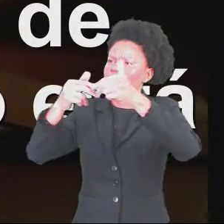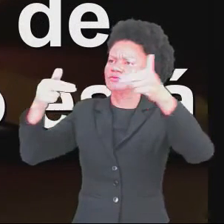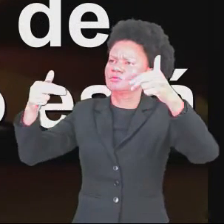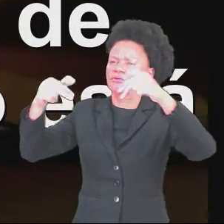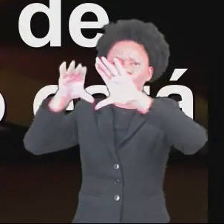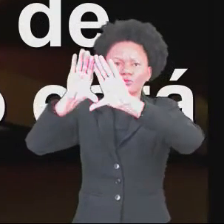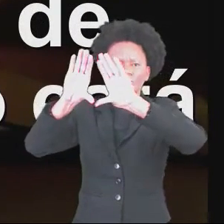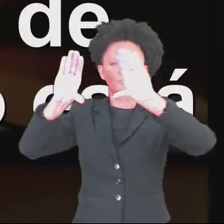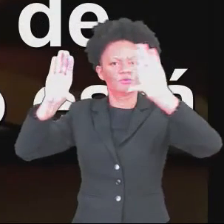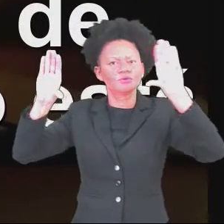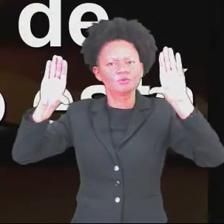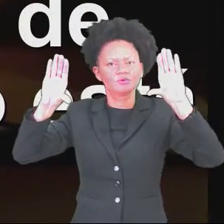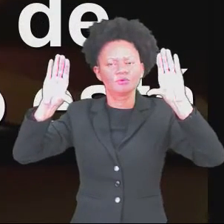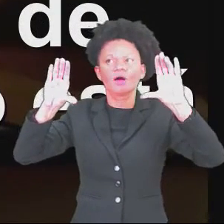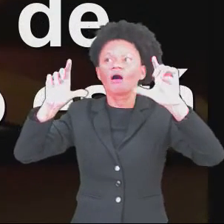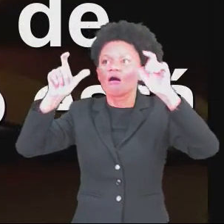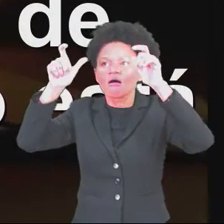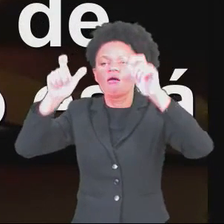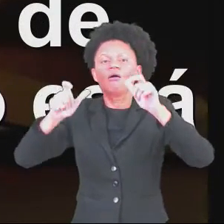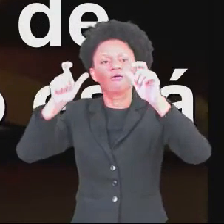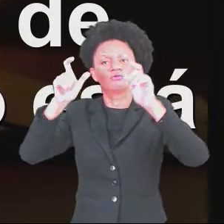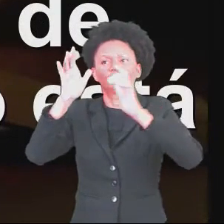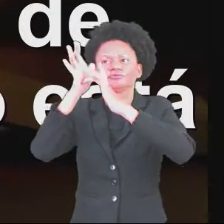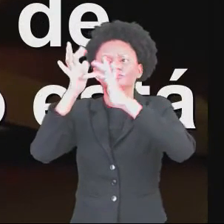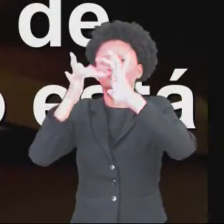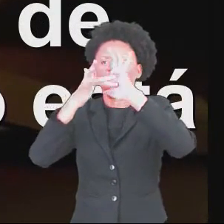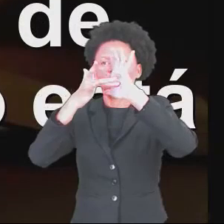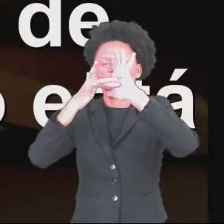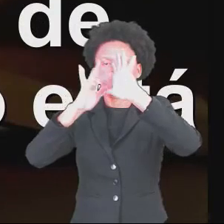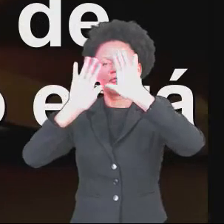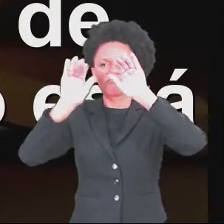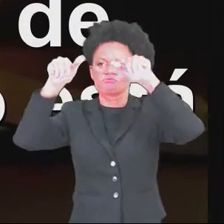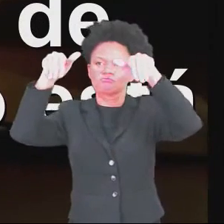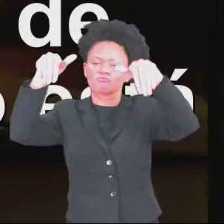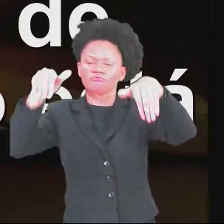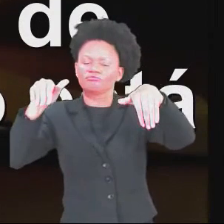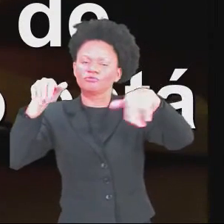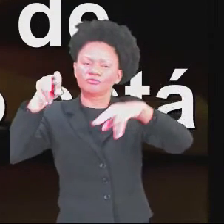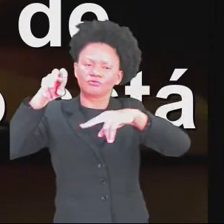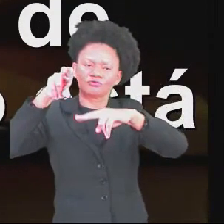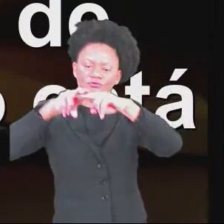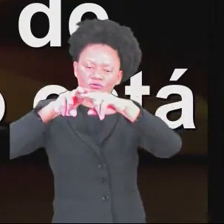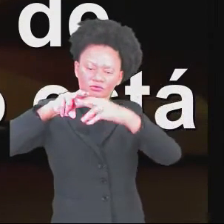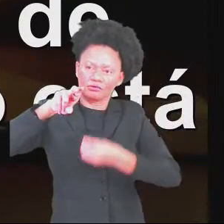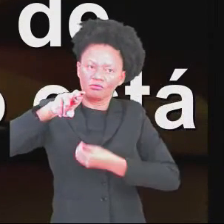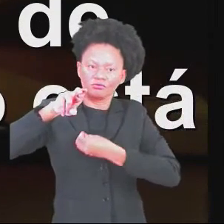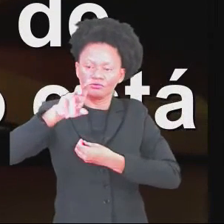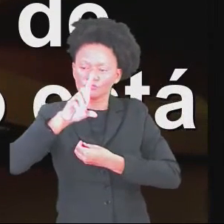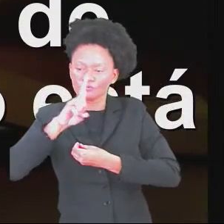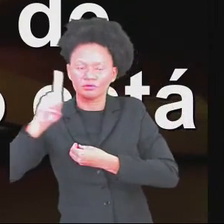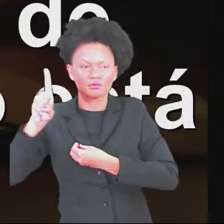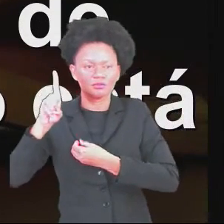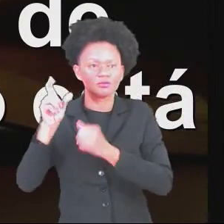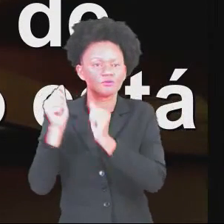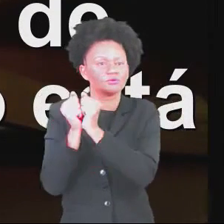cima, onde Cristo está sentado à destra de Deus.